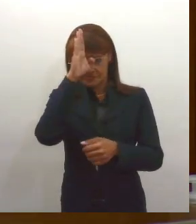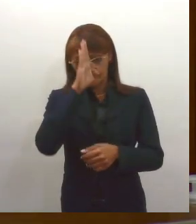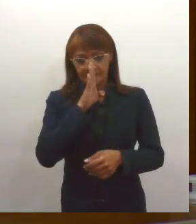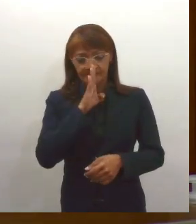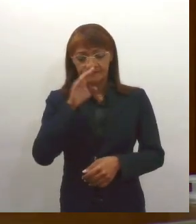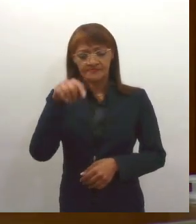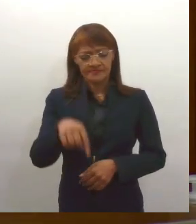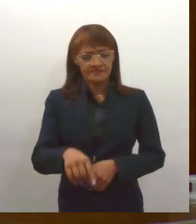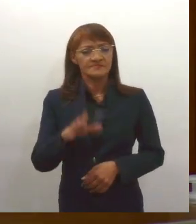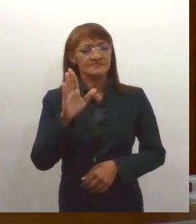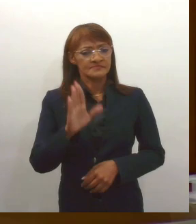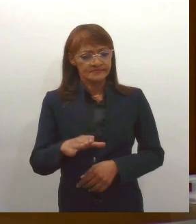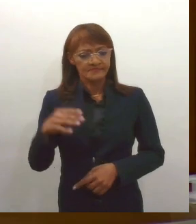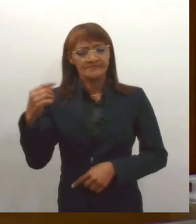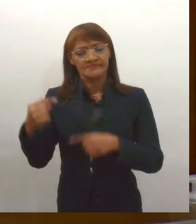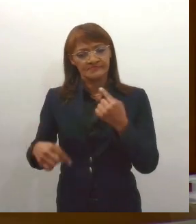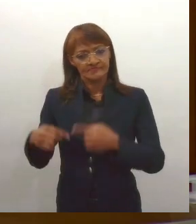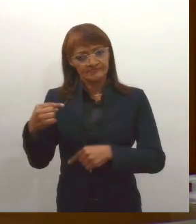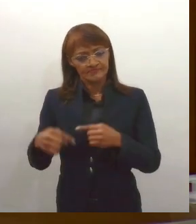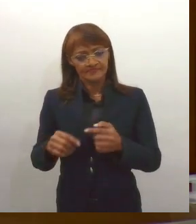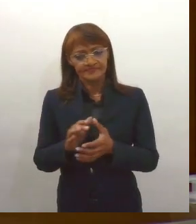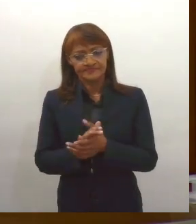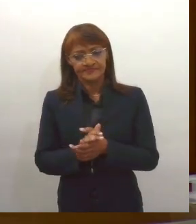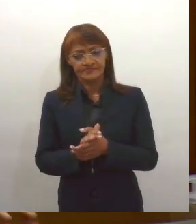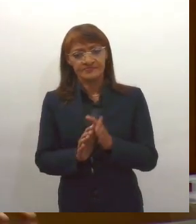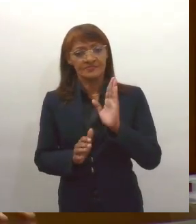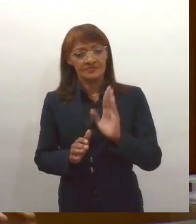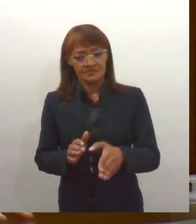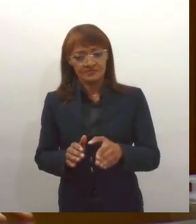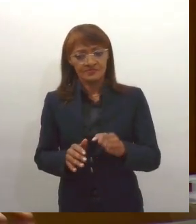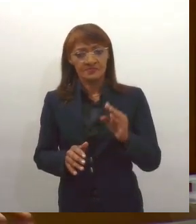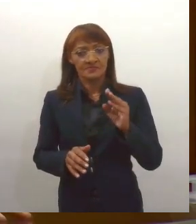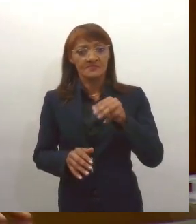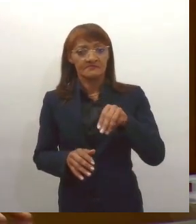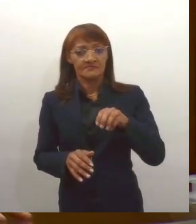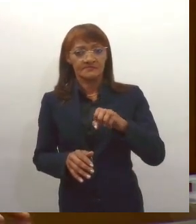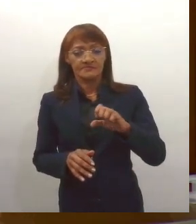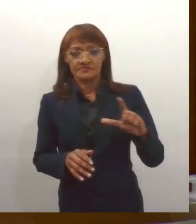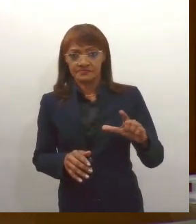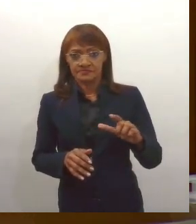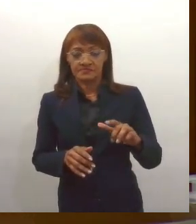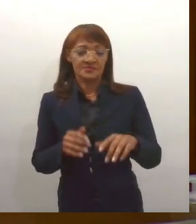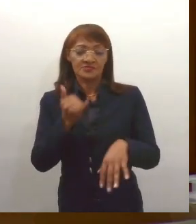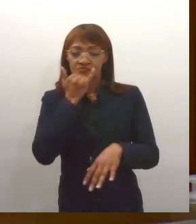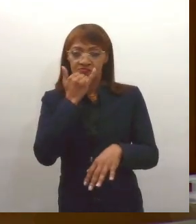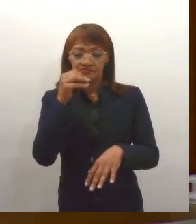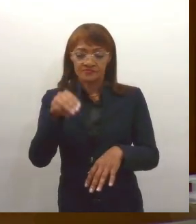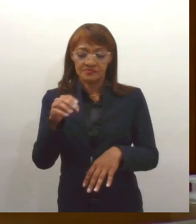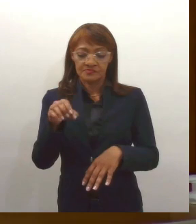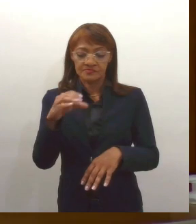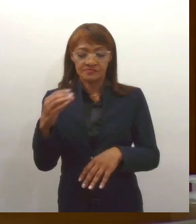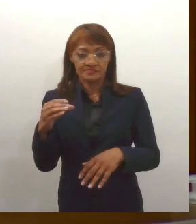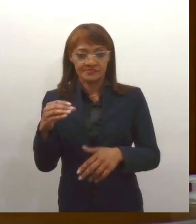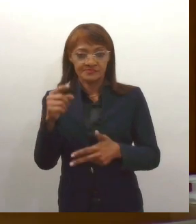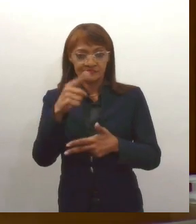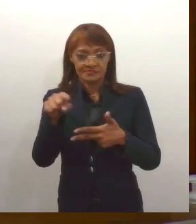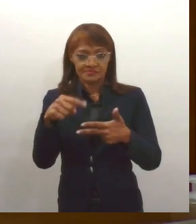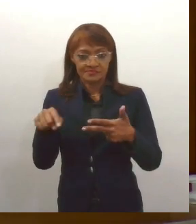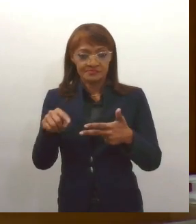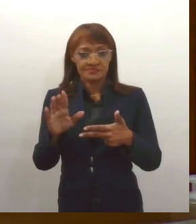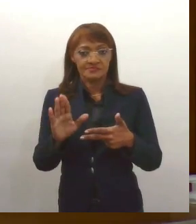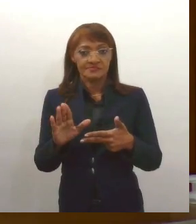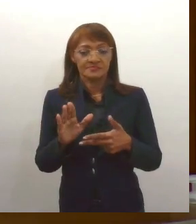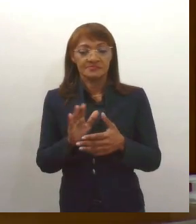mec mas enquanto esse transporte Universitário gratuito não chegue a gente tem feito a nossa parte para tentar